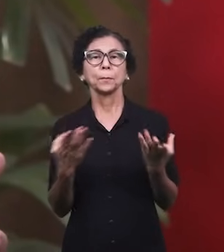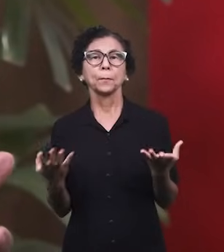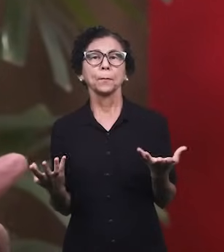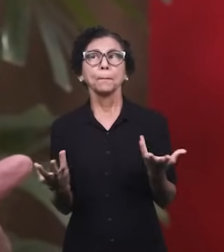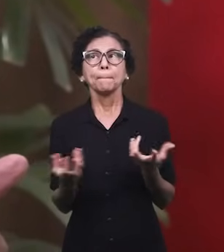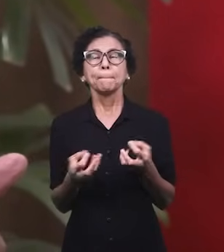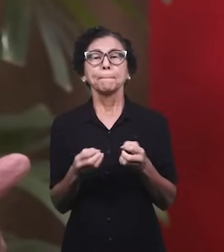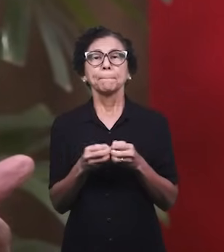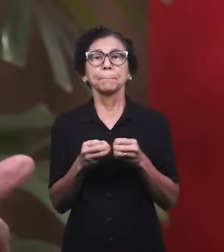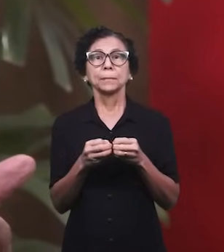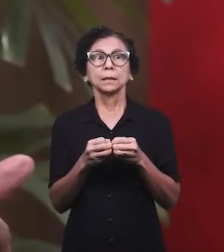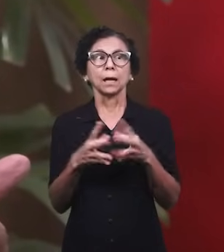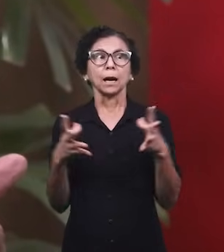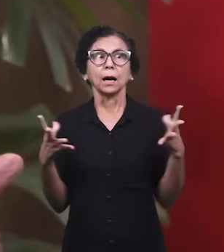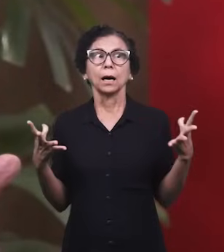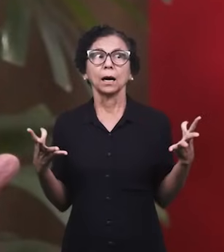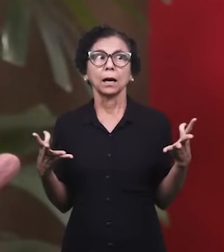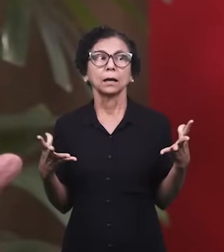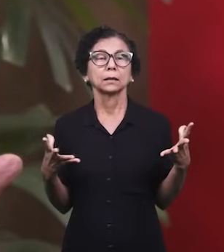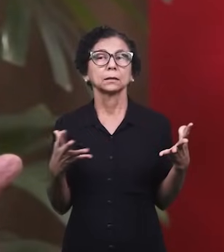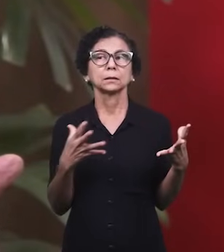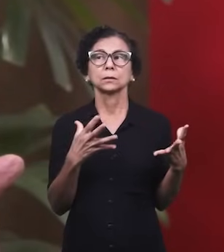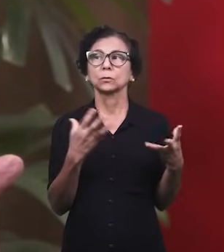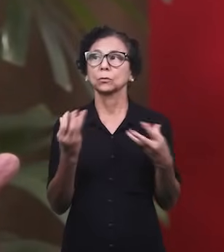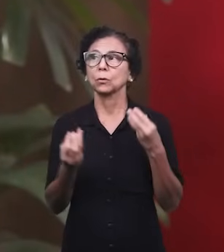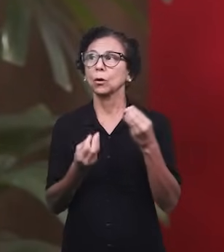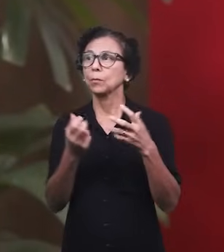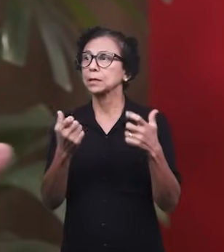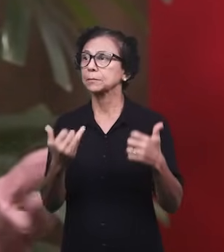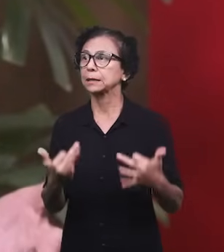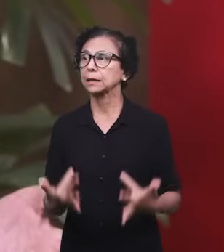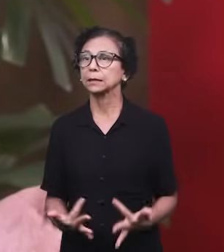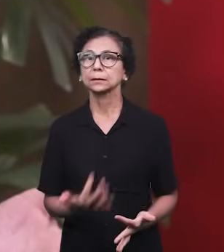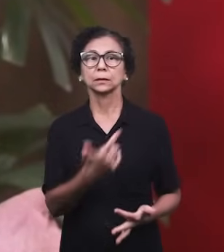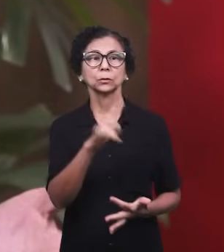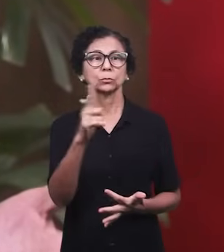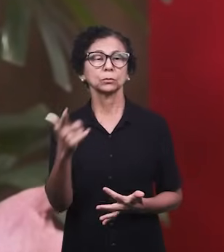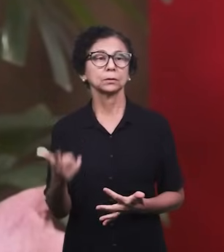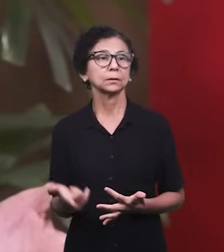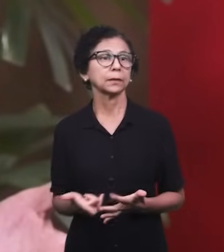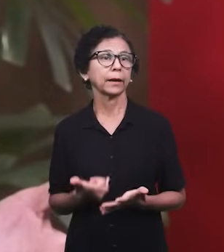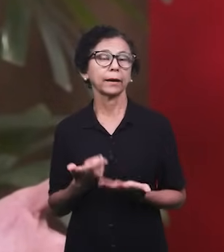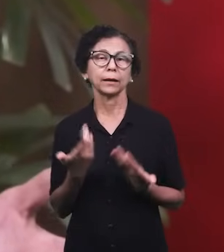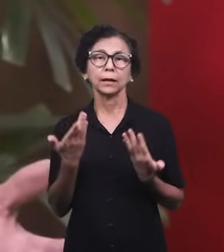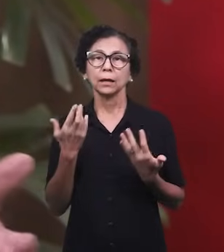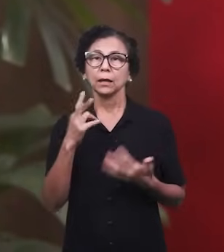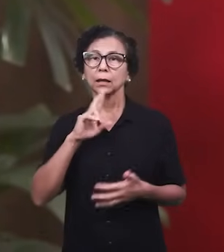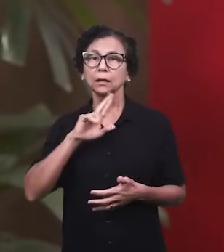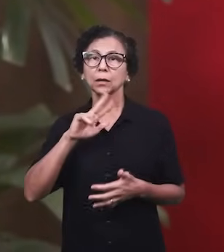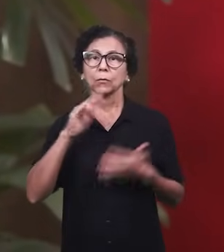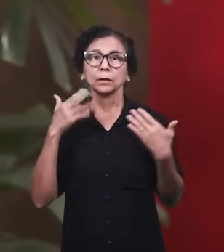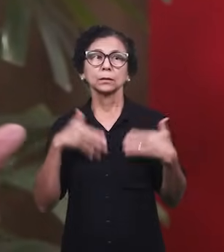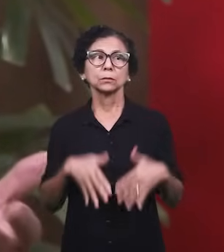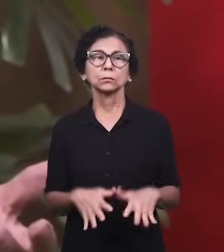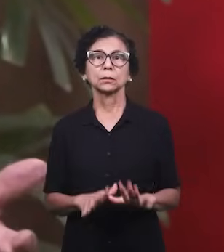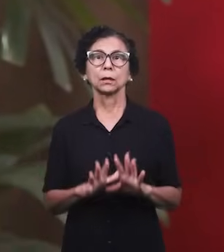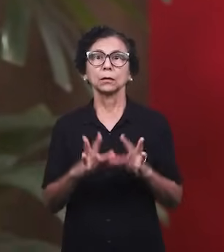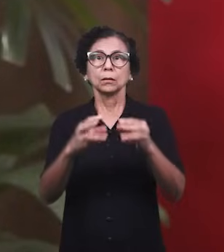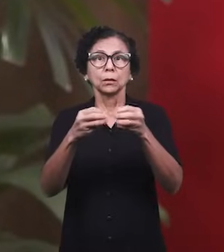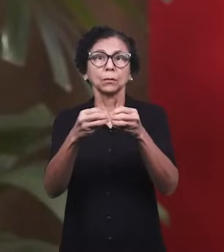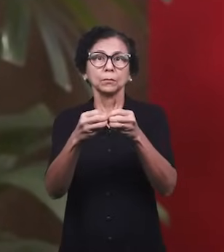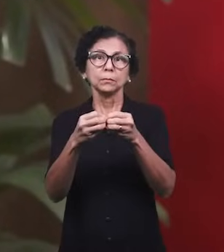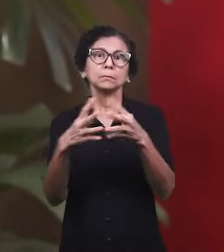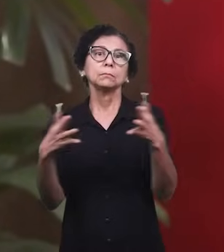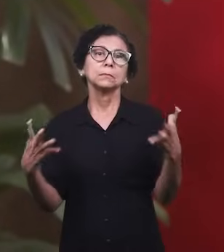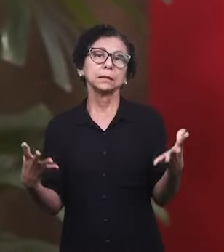maravilha é aquilo que acontece sem uma explicação, vamos dizer assim, de uma causa natural. né? A maravilha ou milagre, né? Porque o dom